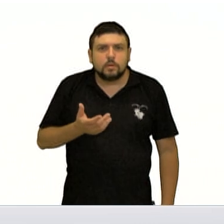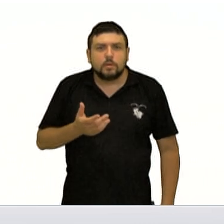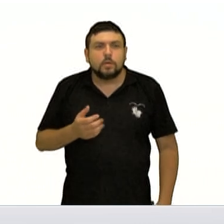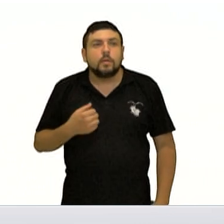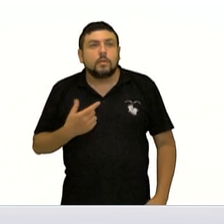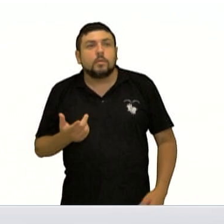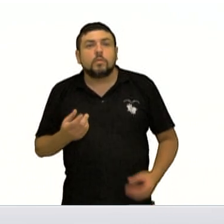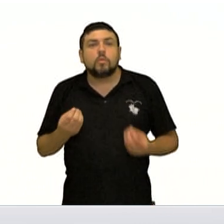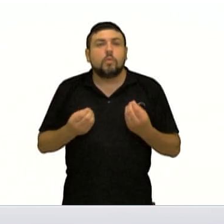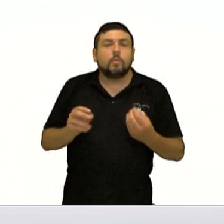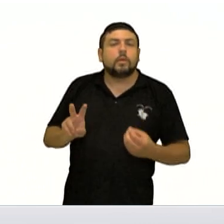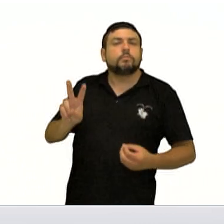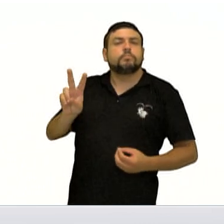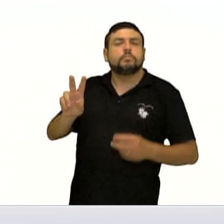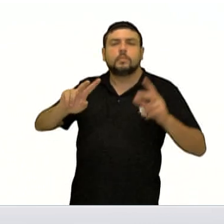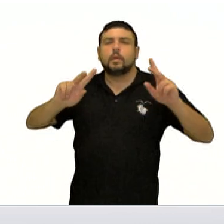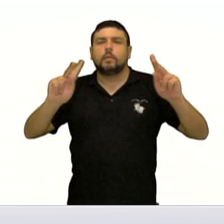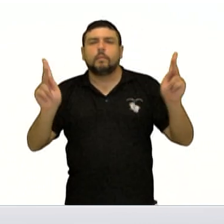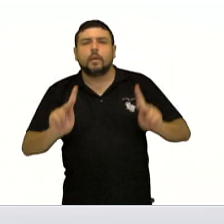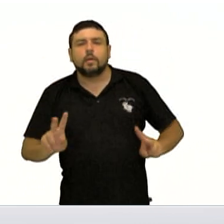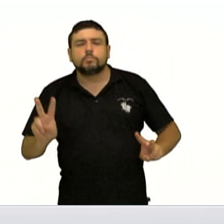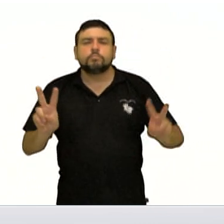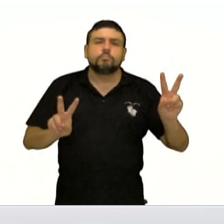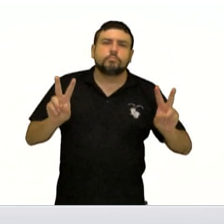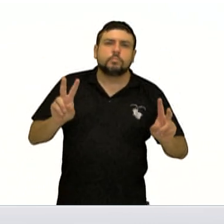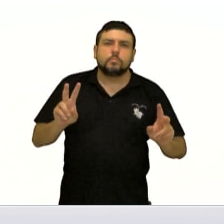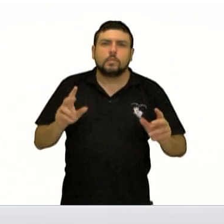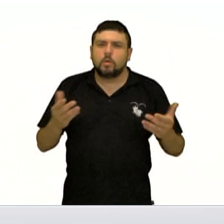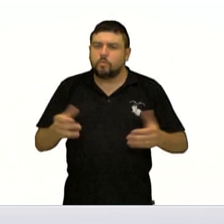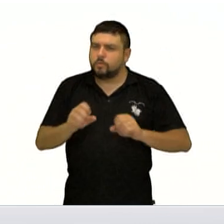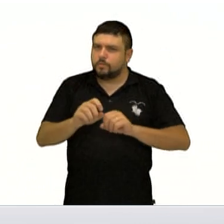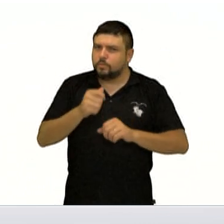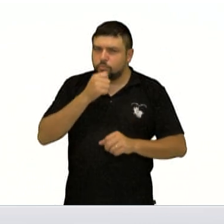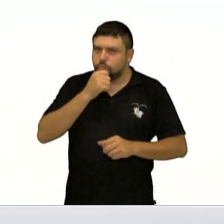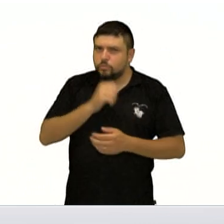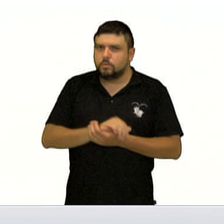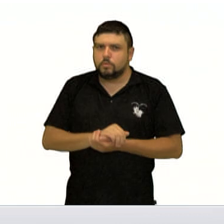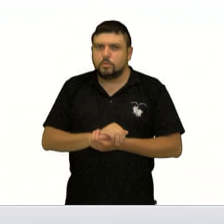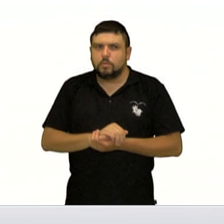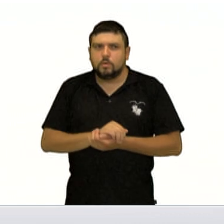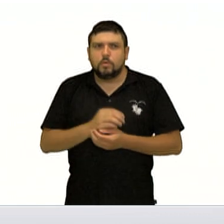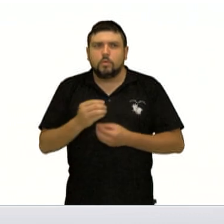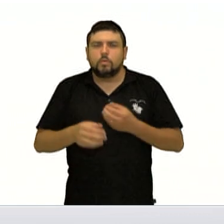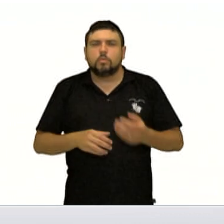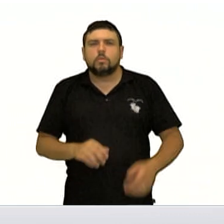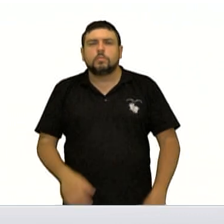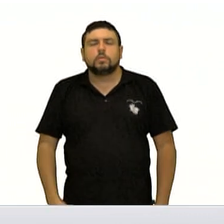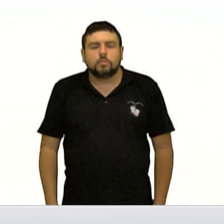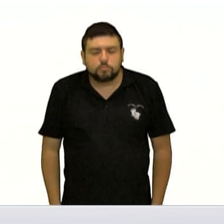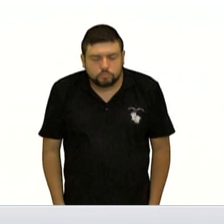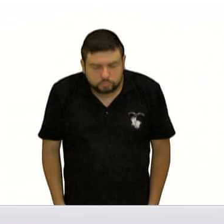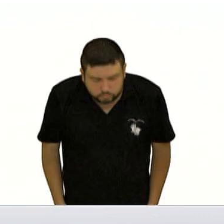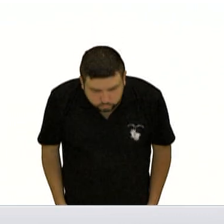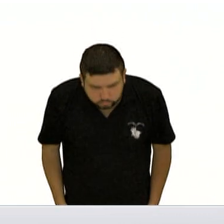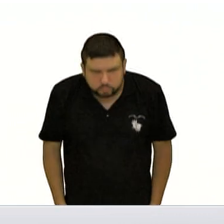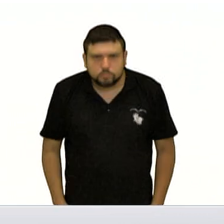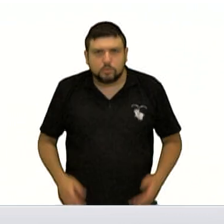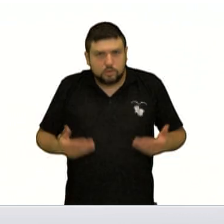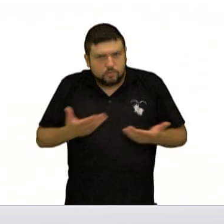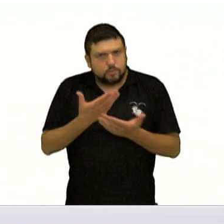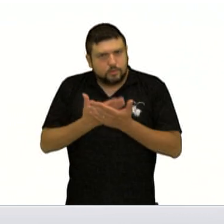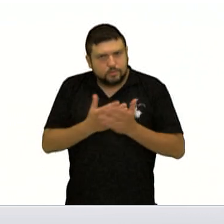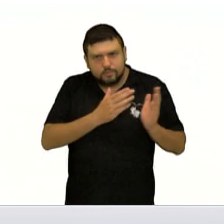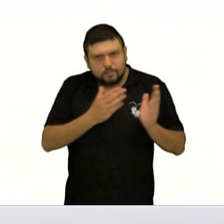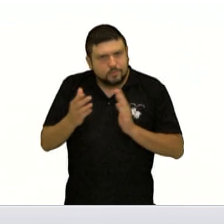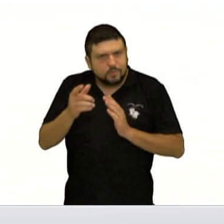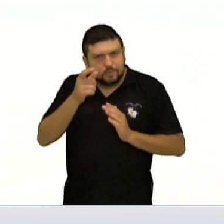paz, também pode ser, mas nós também não trabalhamos. Cumprimento, com o inclinar da cabeça.